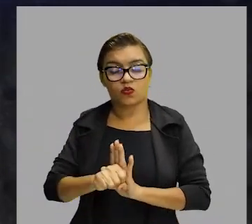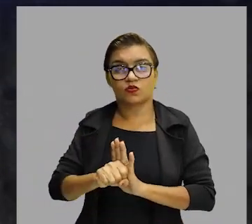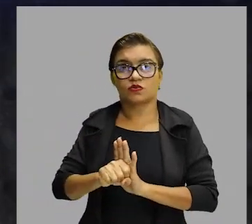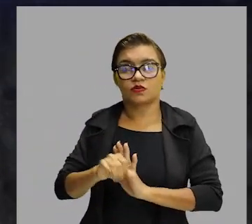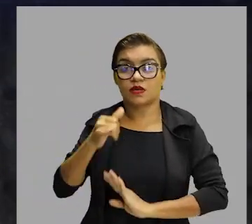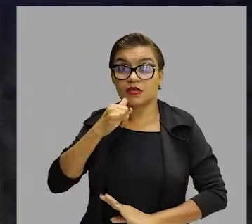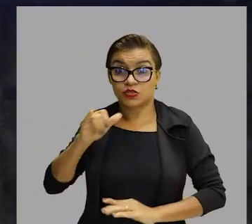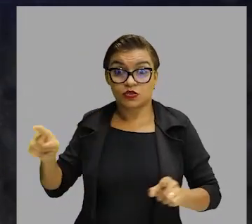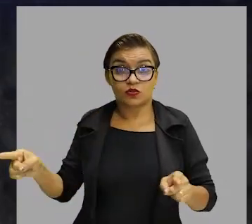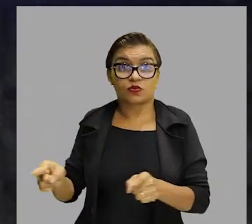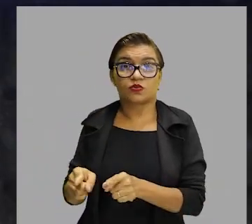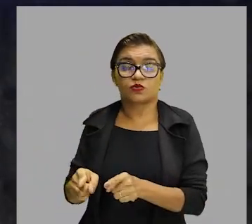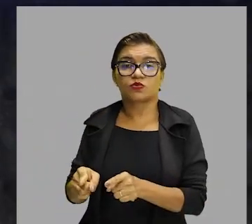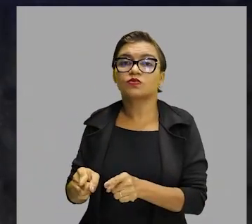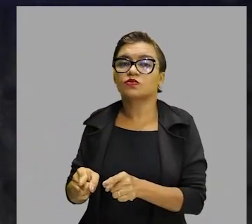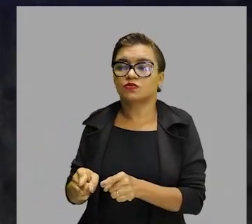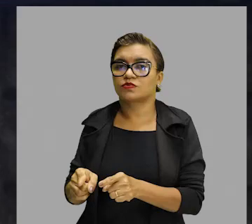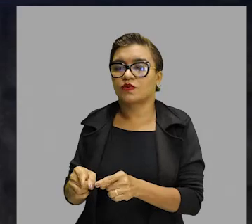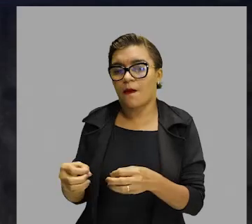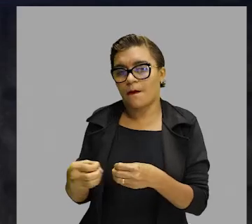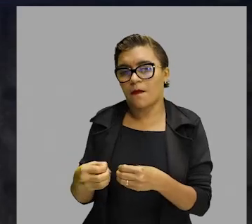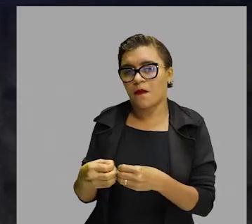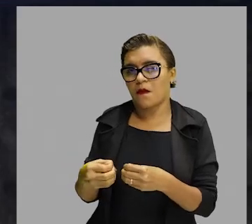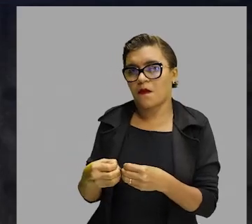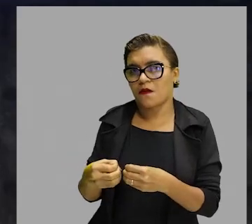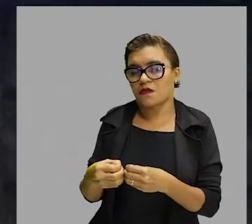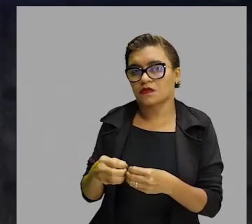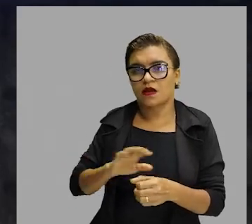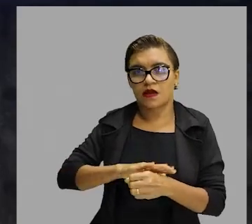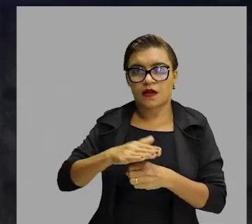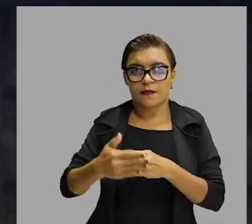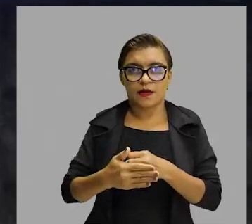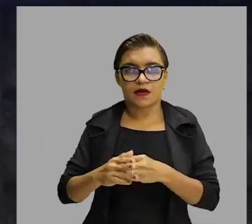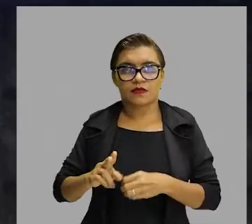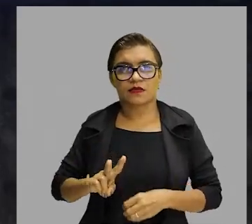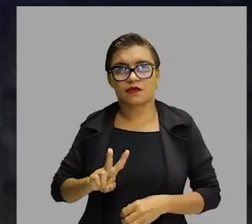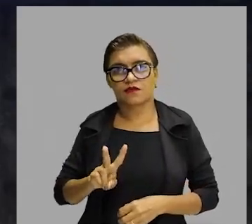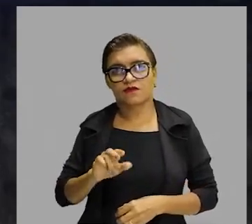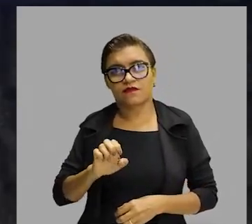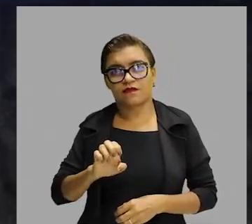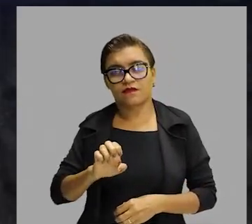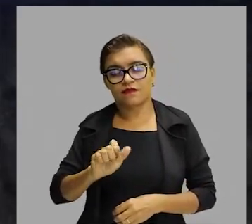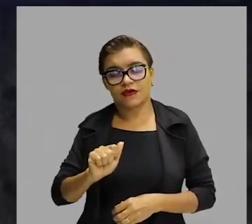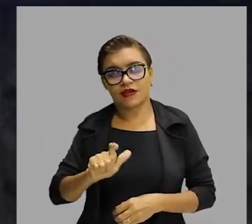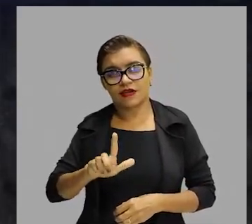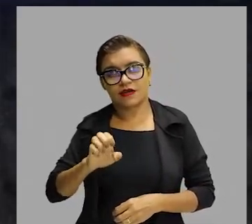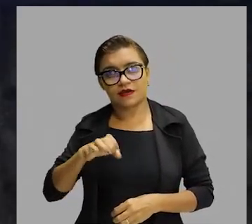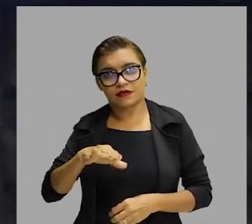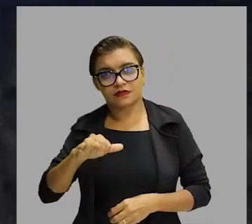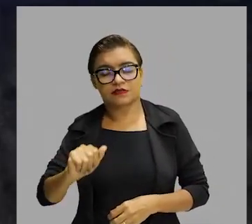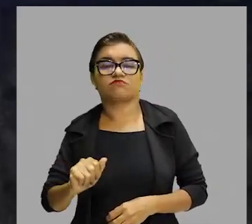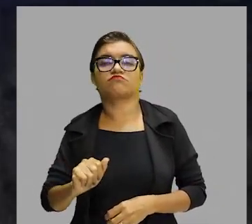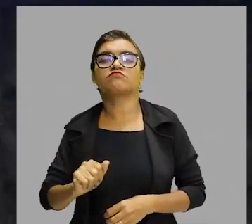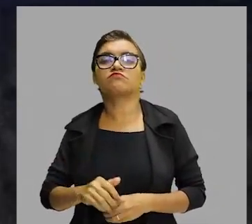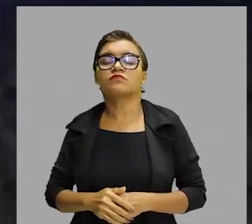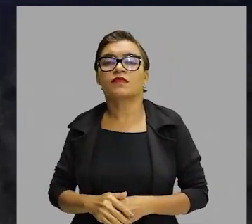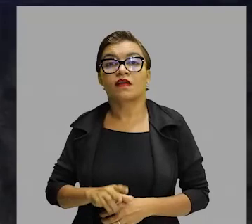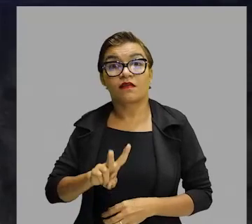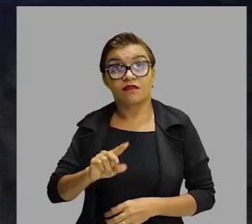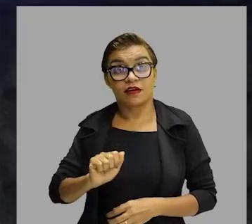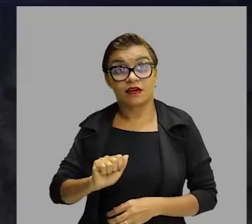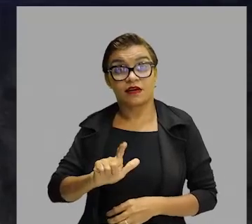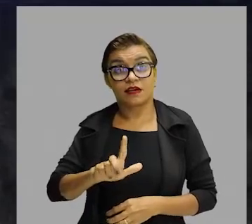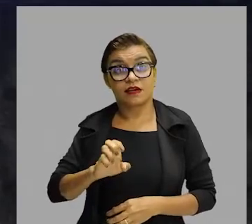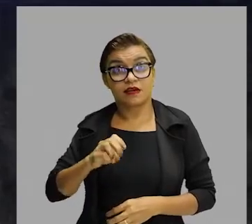gap, ela diminui, então fica ali mais próximo a camada de valência e de condução, e nos metais, que são os condutores, não